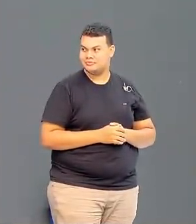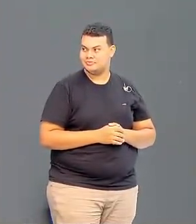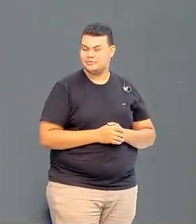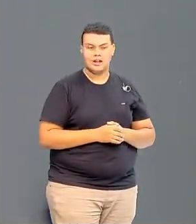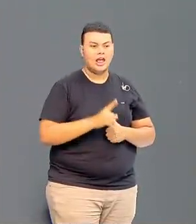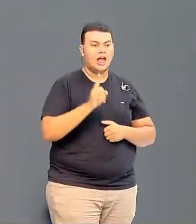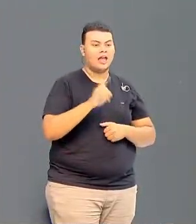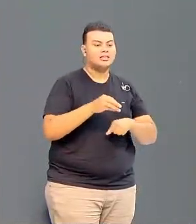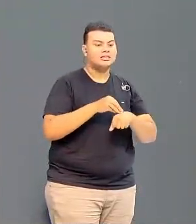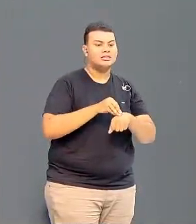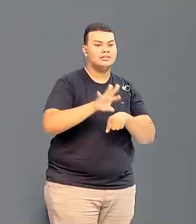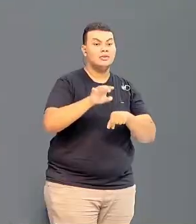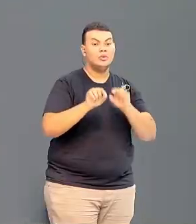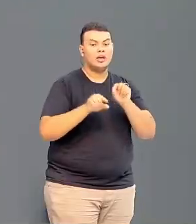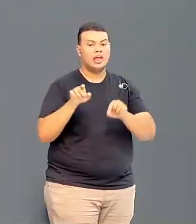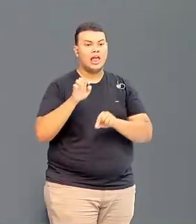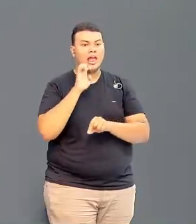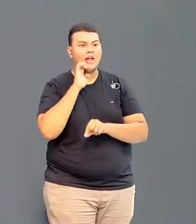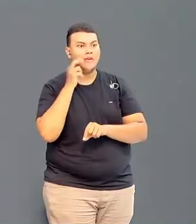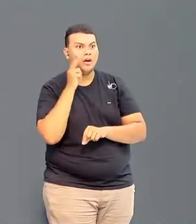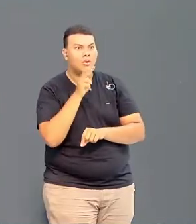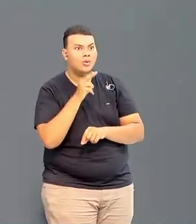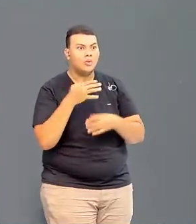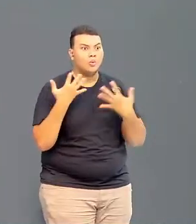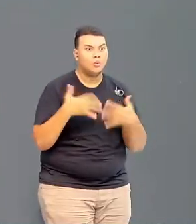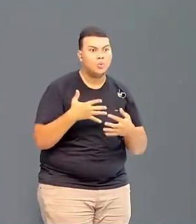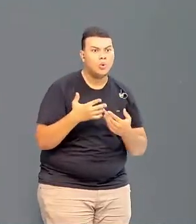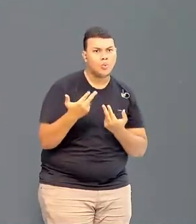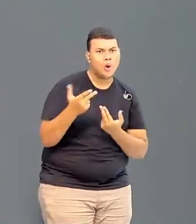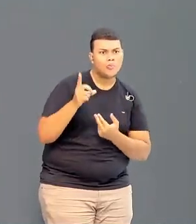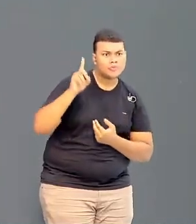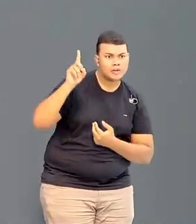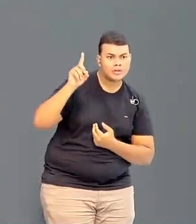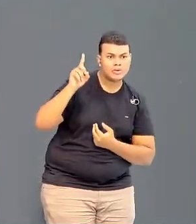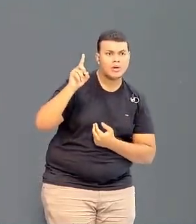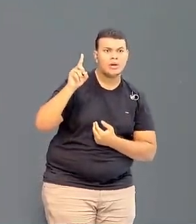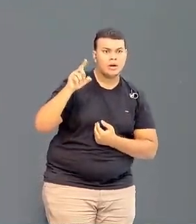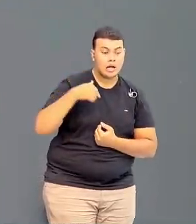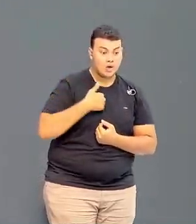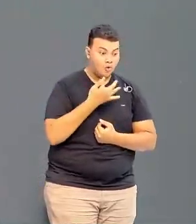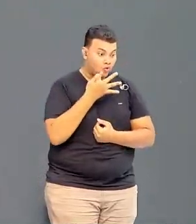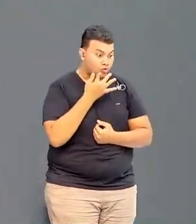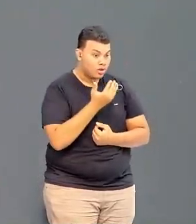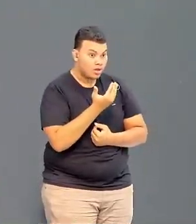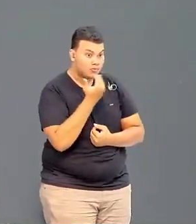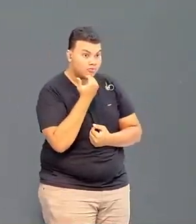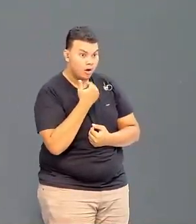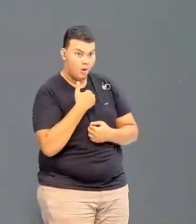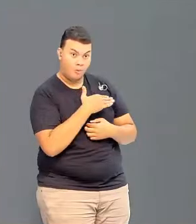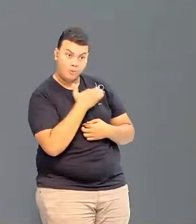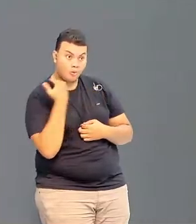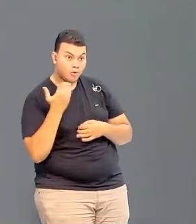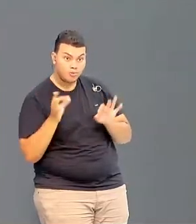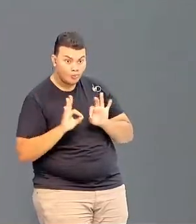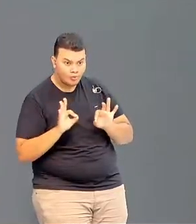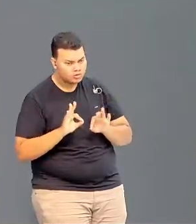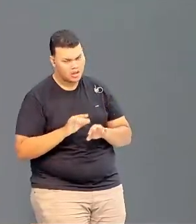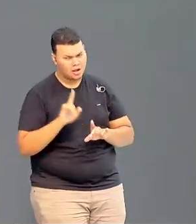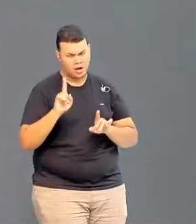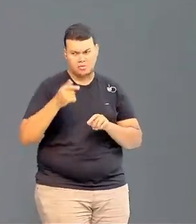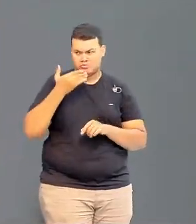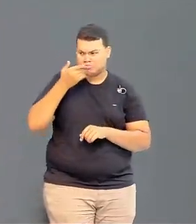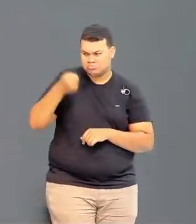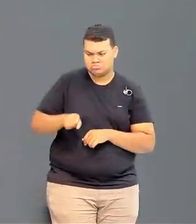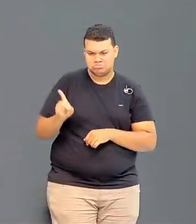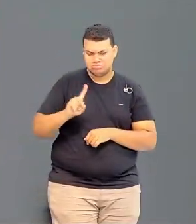Era o argumento que ela queria. Como é a história? Eu como do fruto, não morro, né? Não, você não vai morrer não.